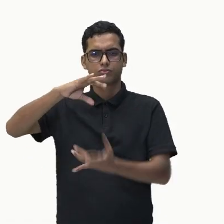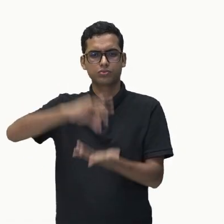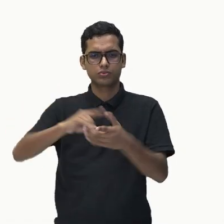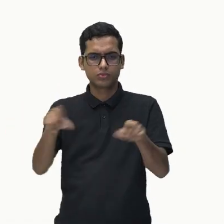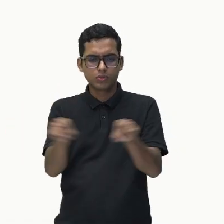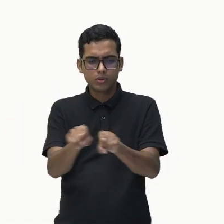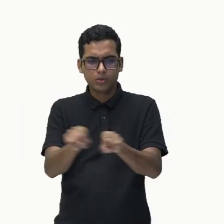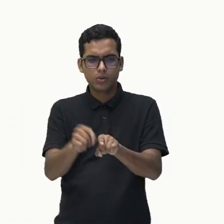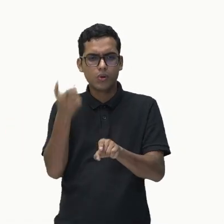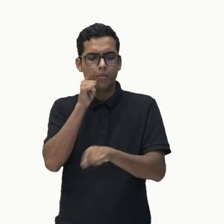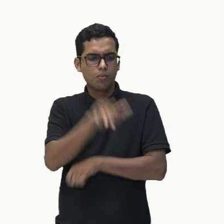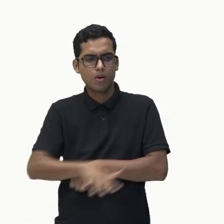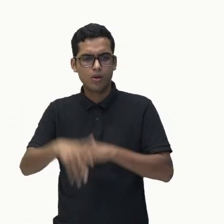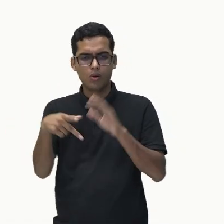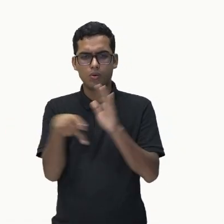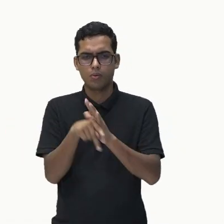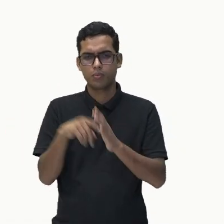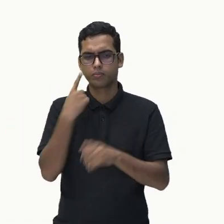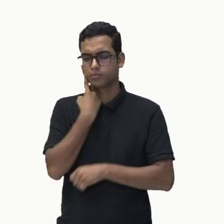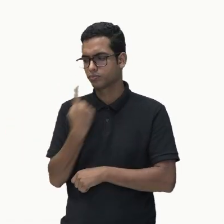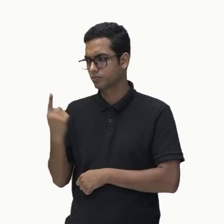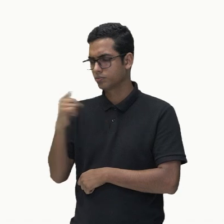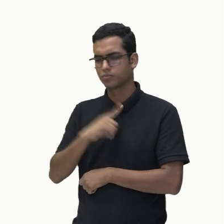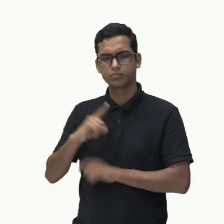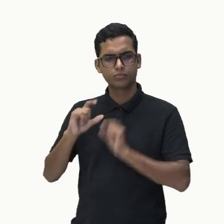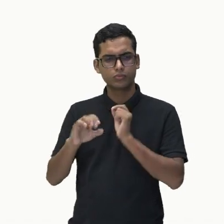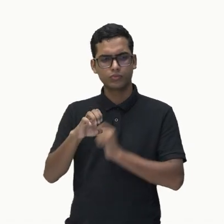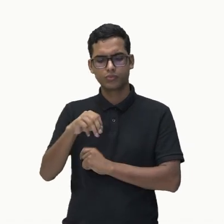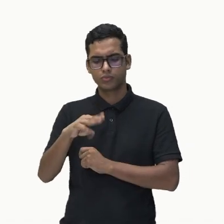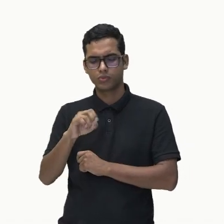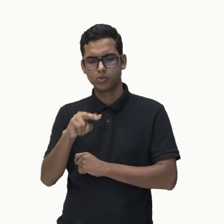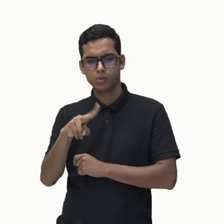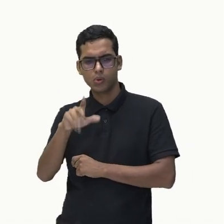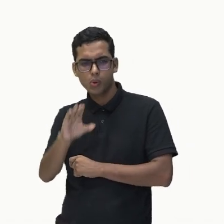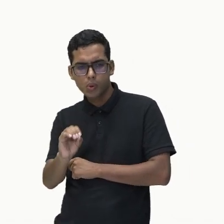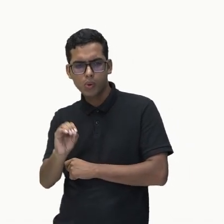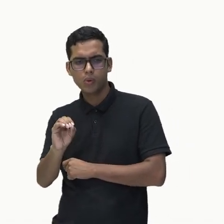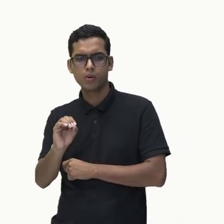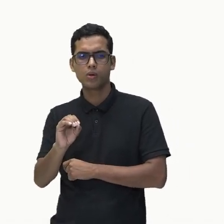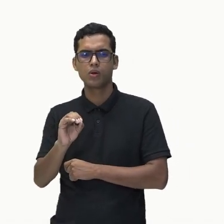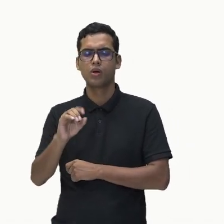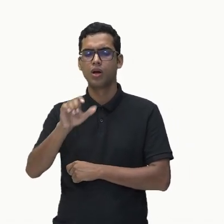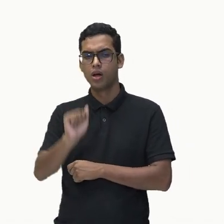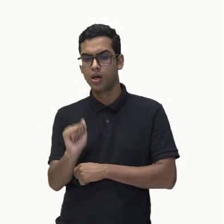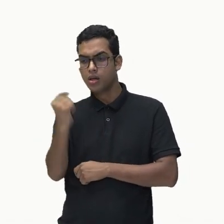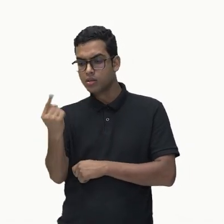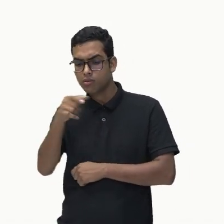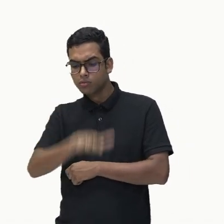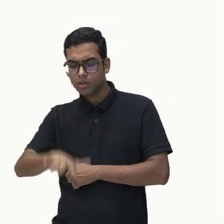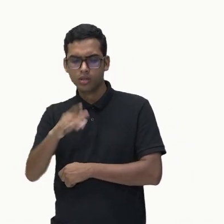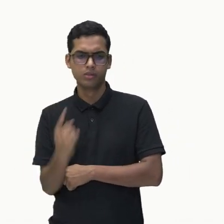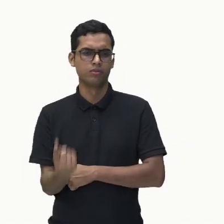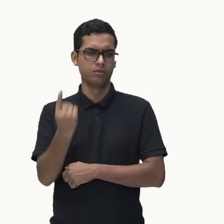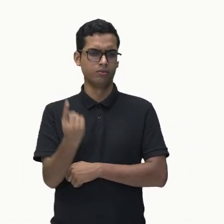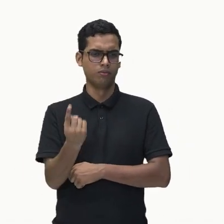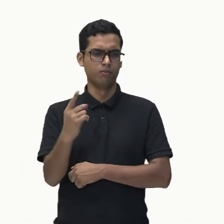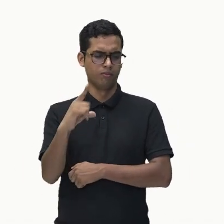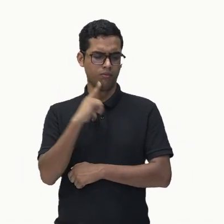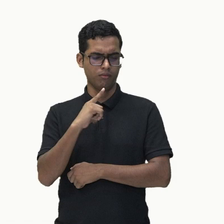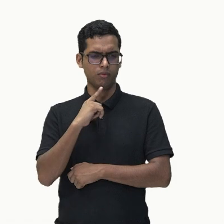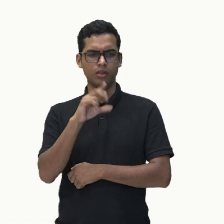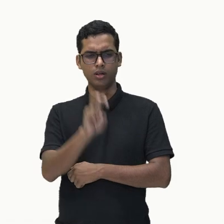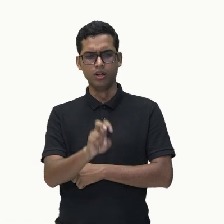deu a área do êmbolo menor. Ele me deu aqui o que eu chamo de A1, a área 1, que